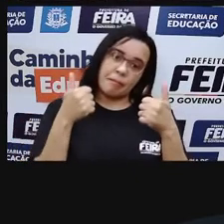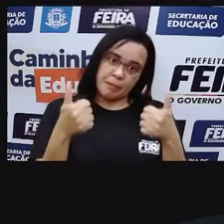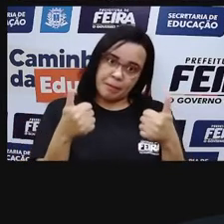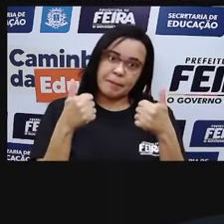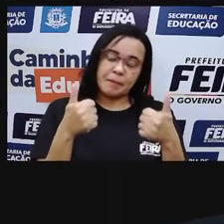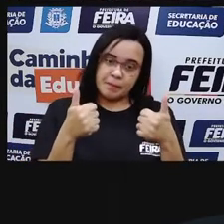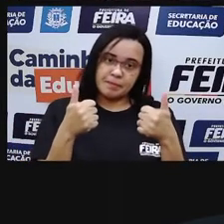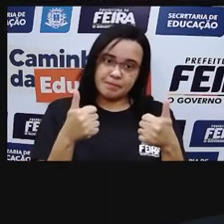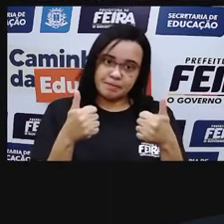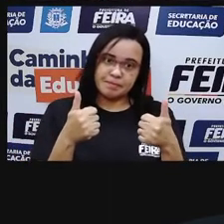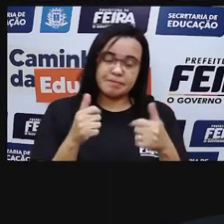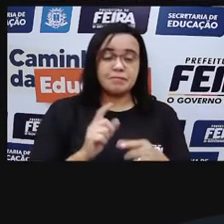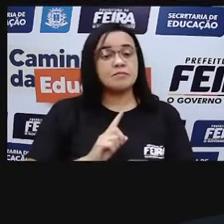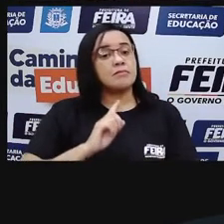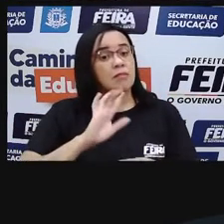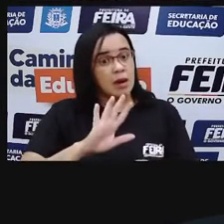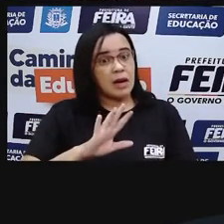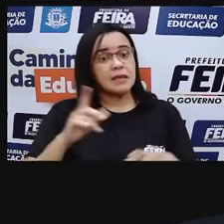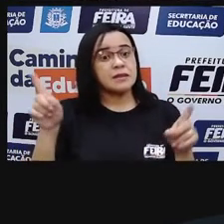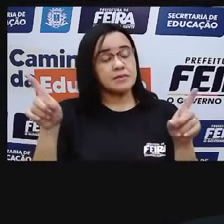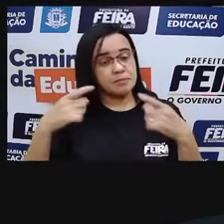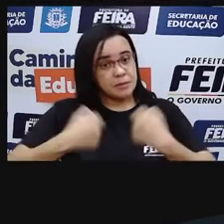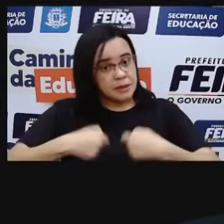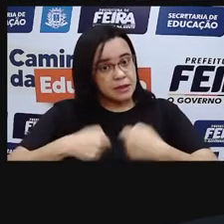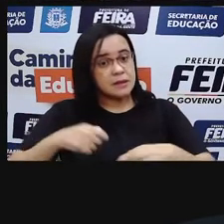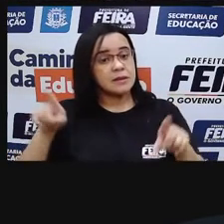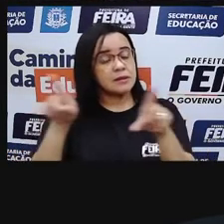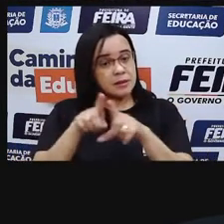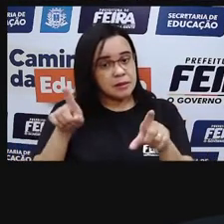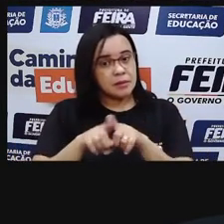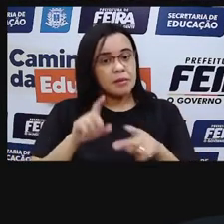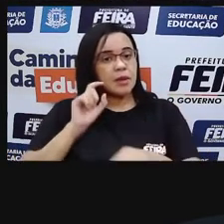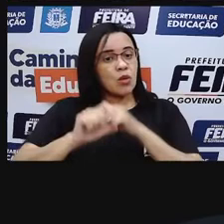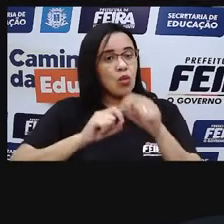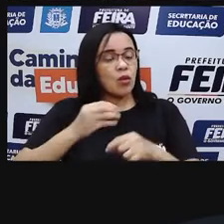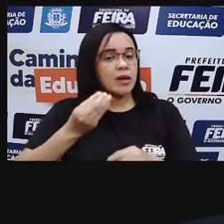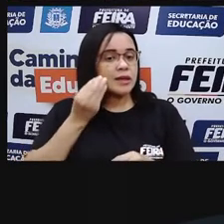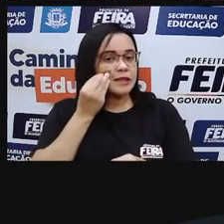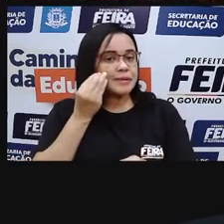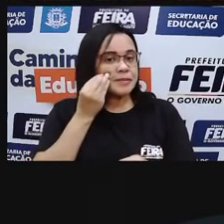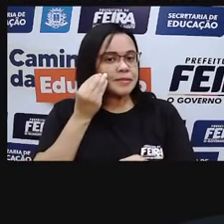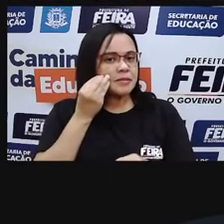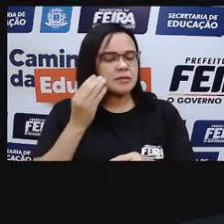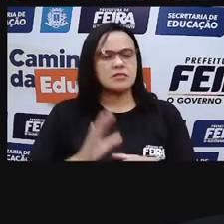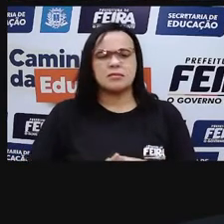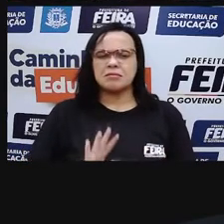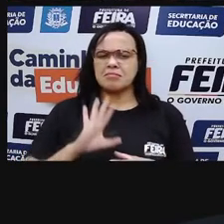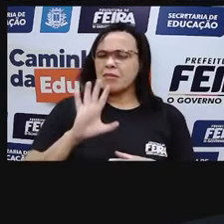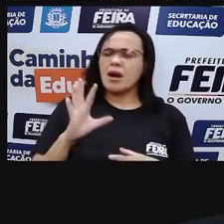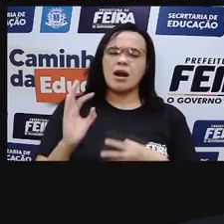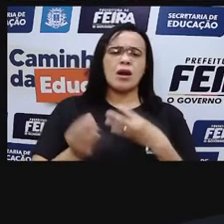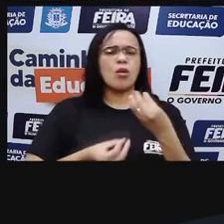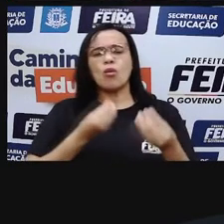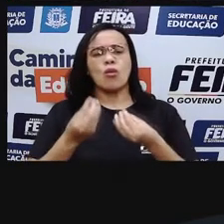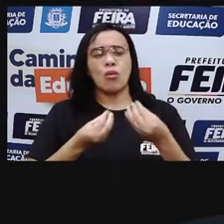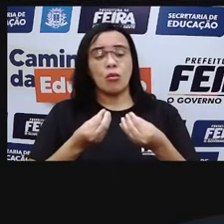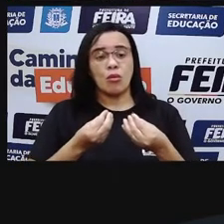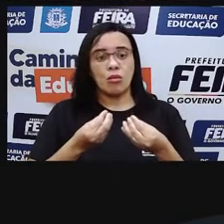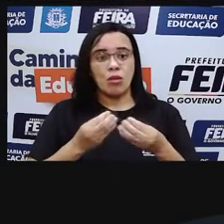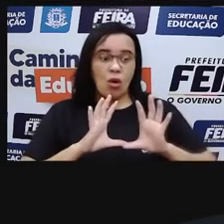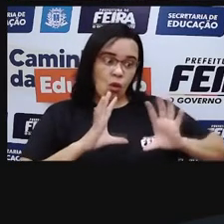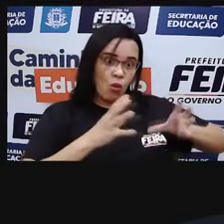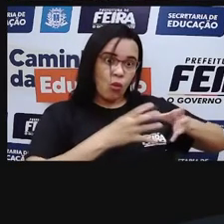pró-teste clínico? Esses testes clínicos, eles vão acontecer com a população humana, né? Então, vai separar um número de pessoas para